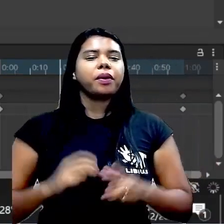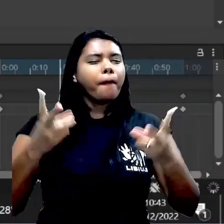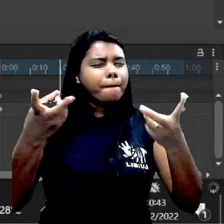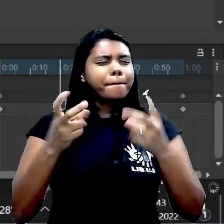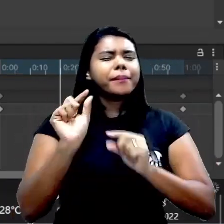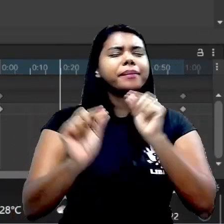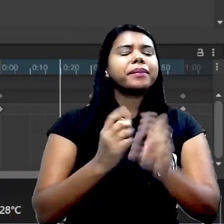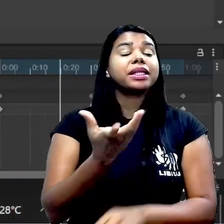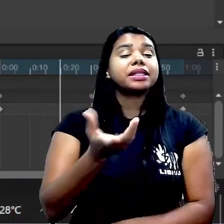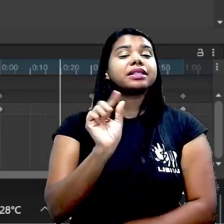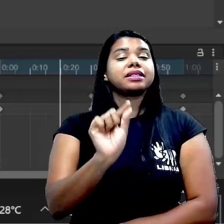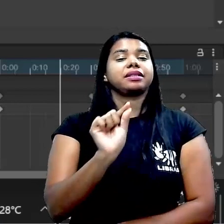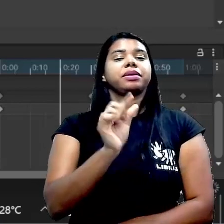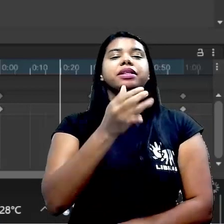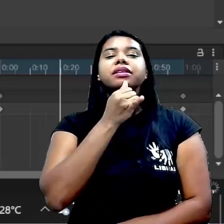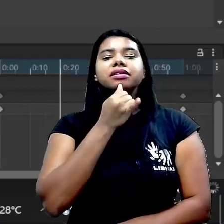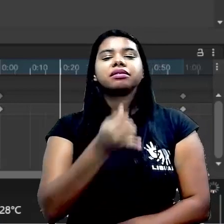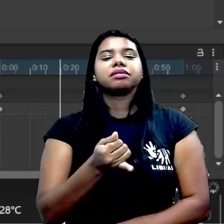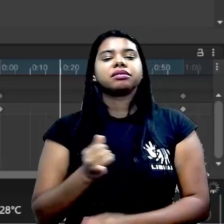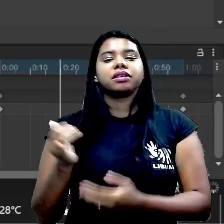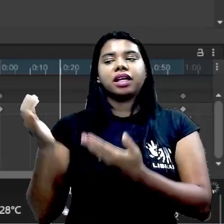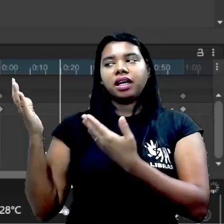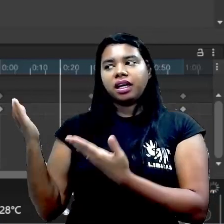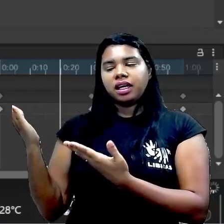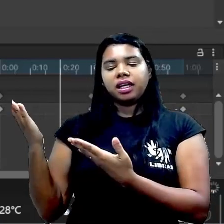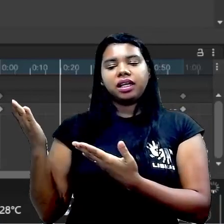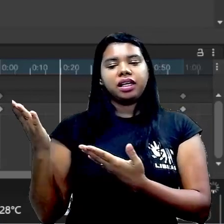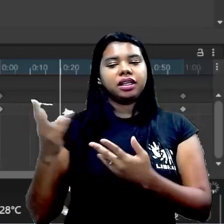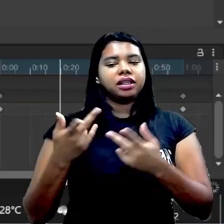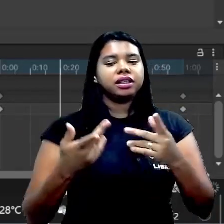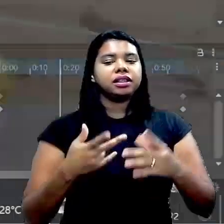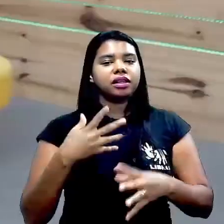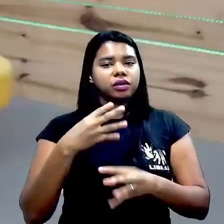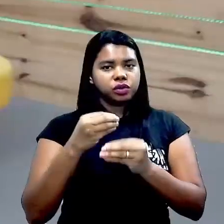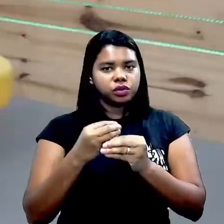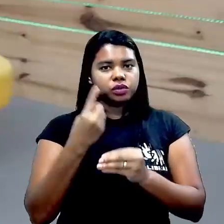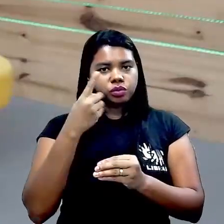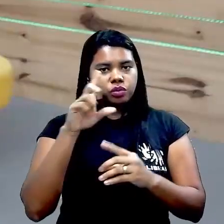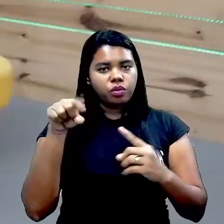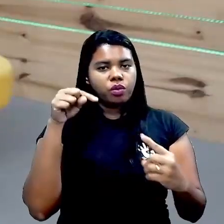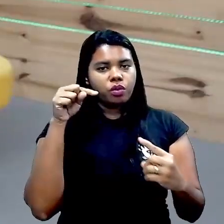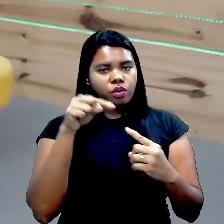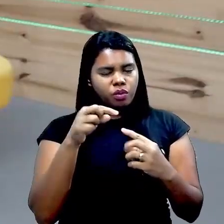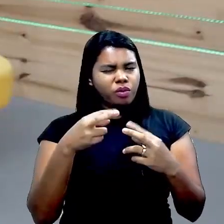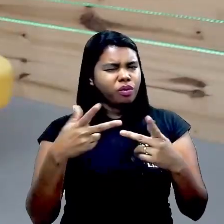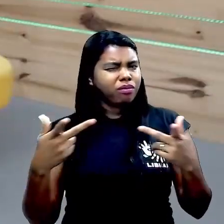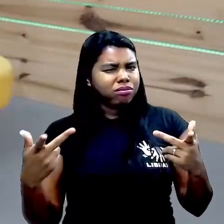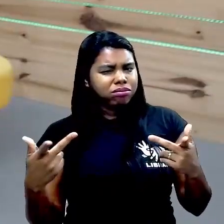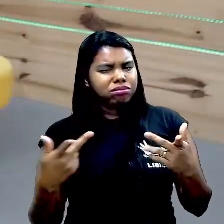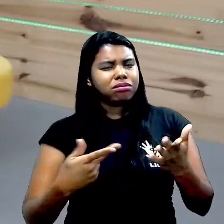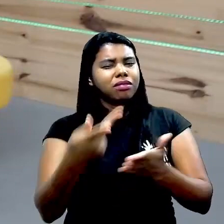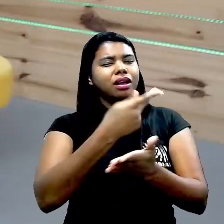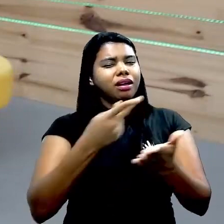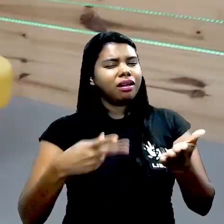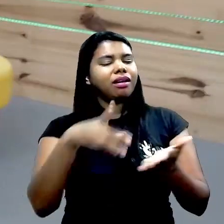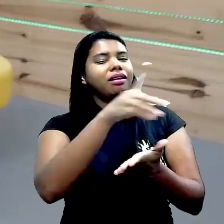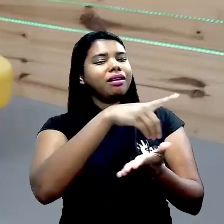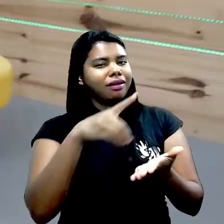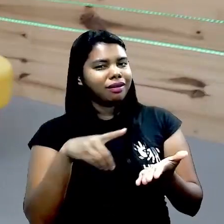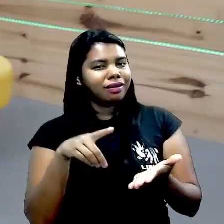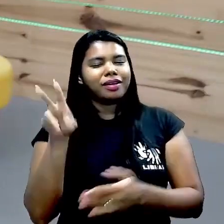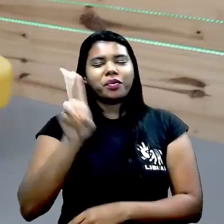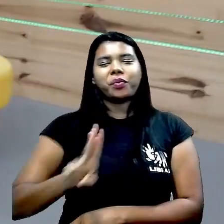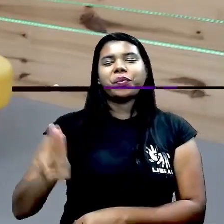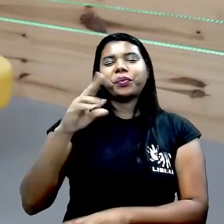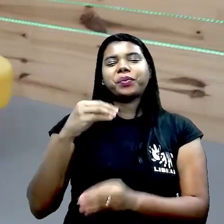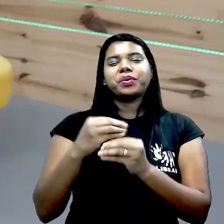Perceba que Fagner está fazendo um objeto, está construindo um objeto de maneira bem gráfica, né? Ele está